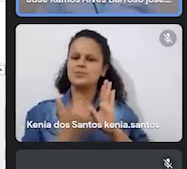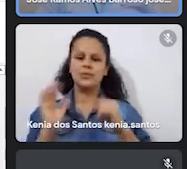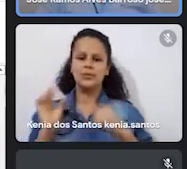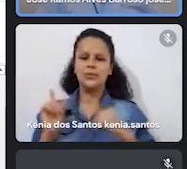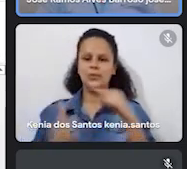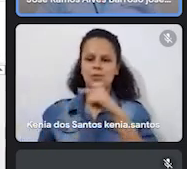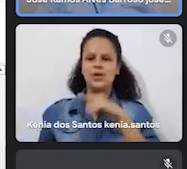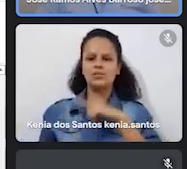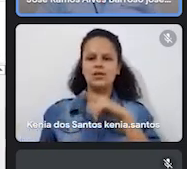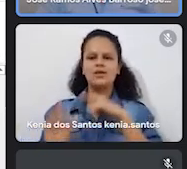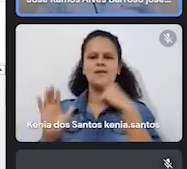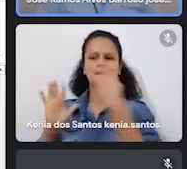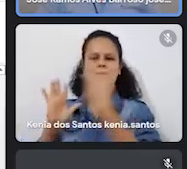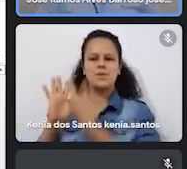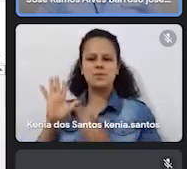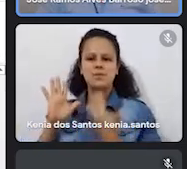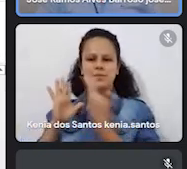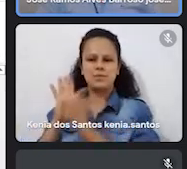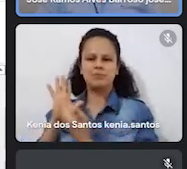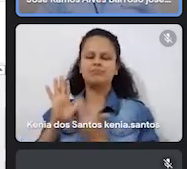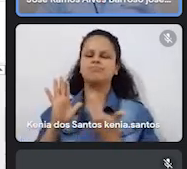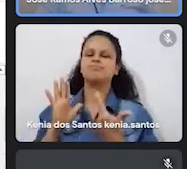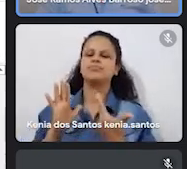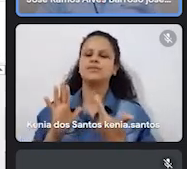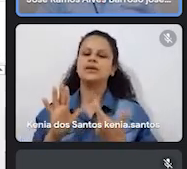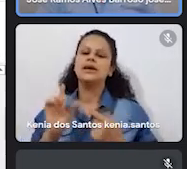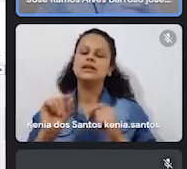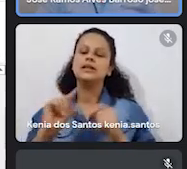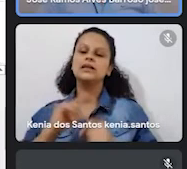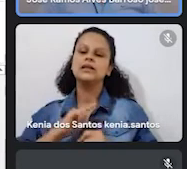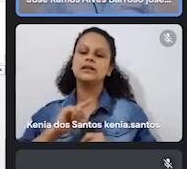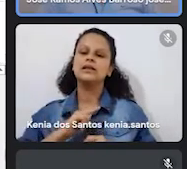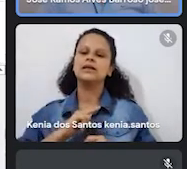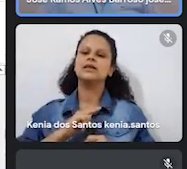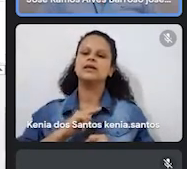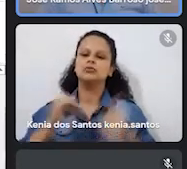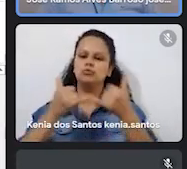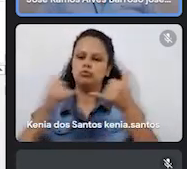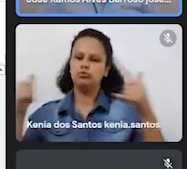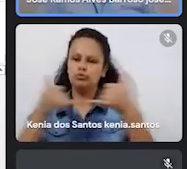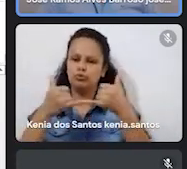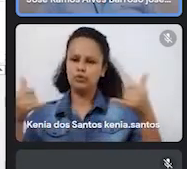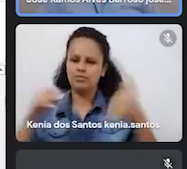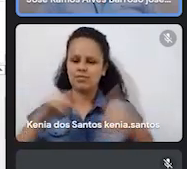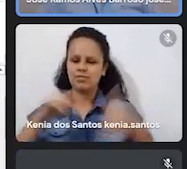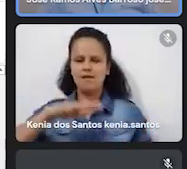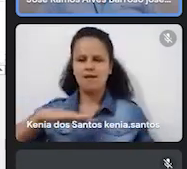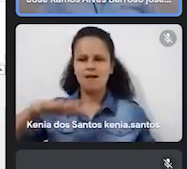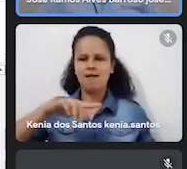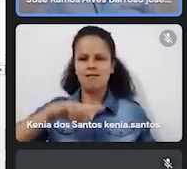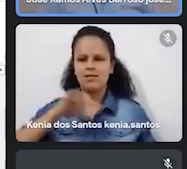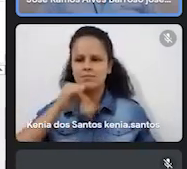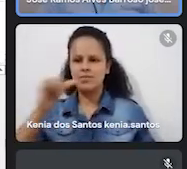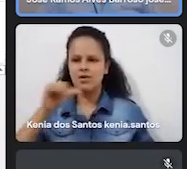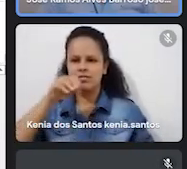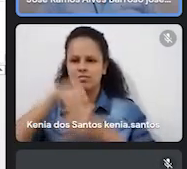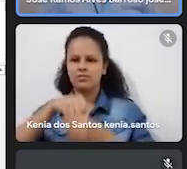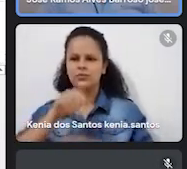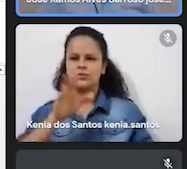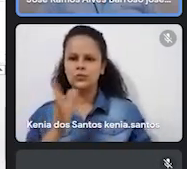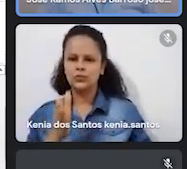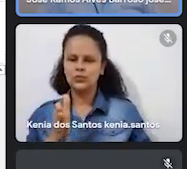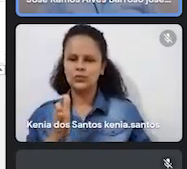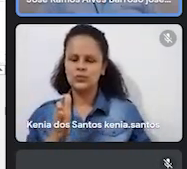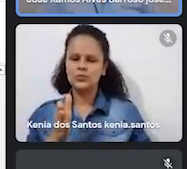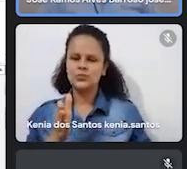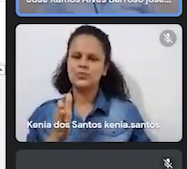Aí, o que acontece? Eu tenho uma parte energizada. Eu tenho um ponto aqui, ó, que